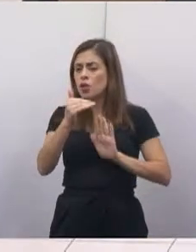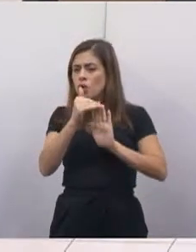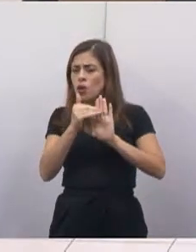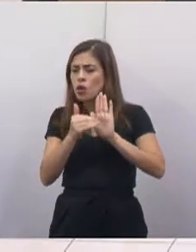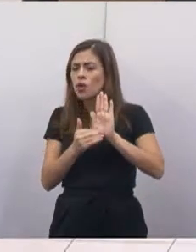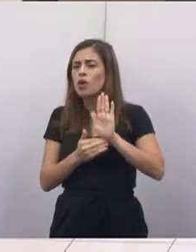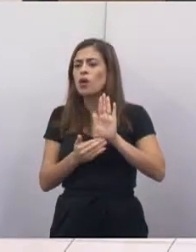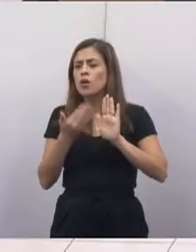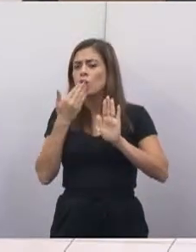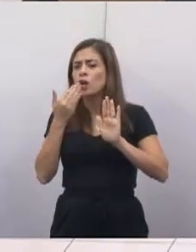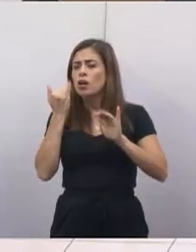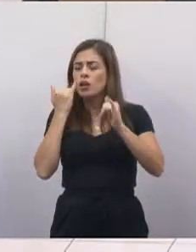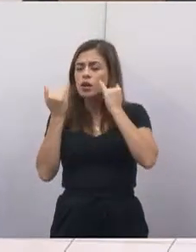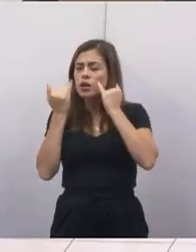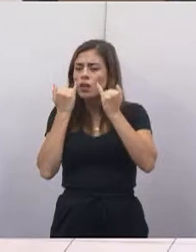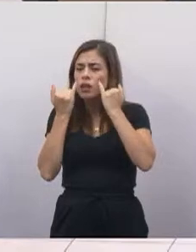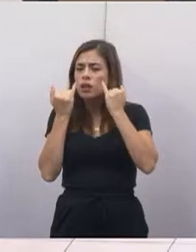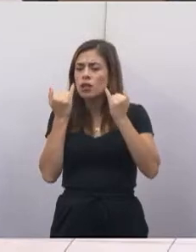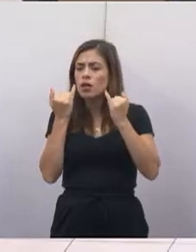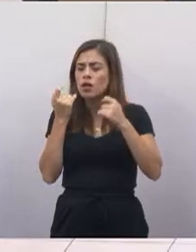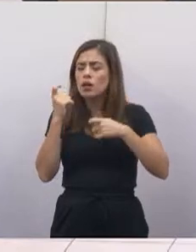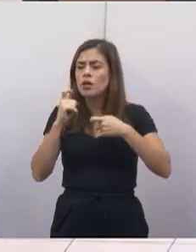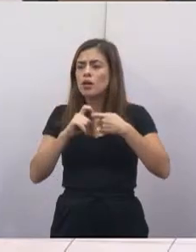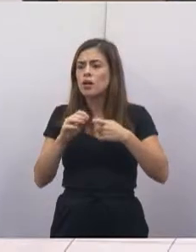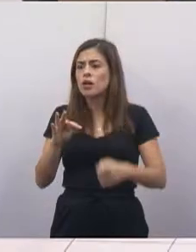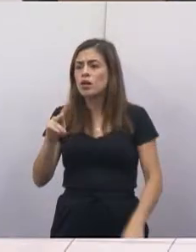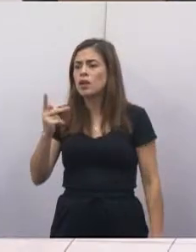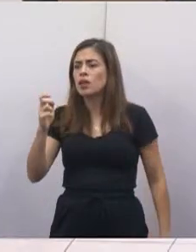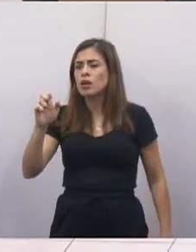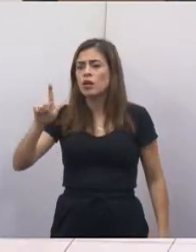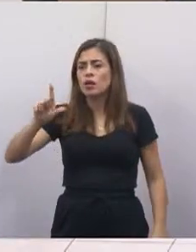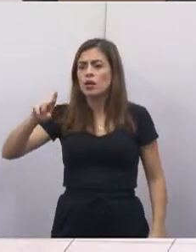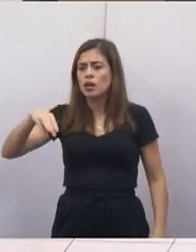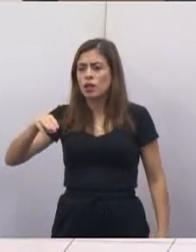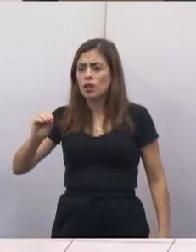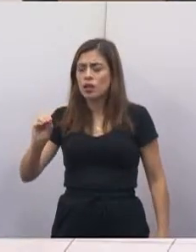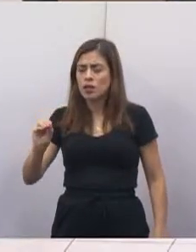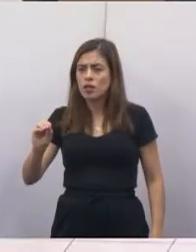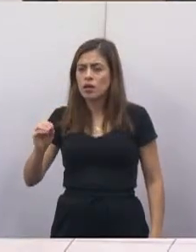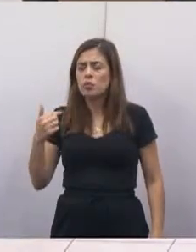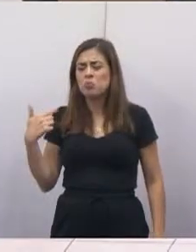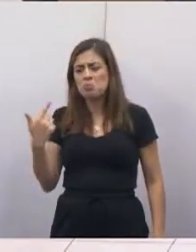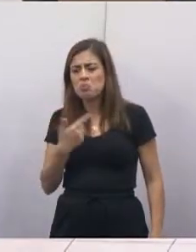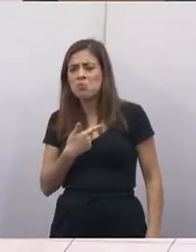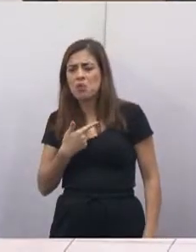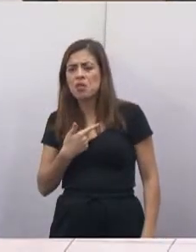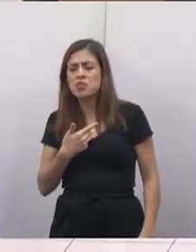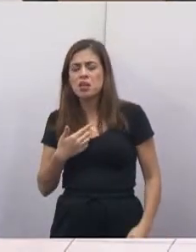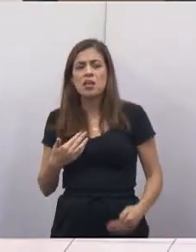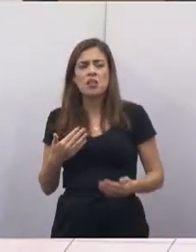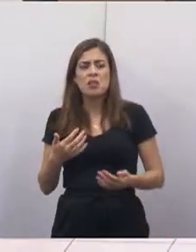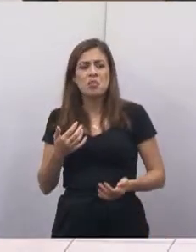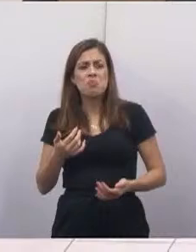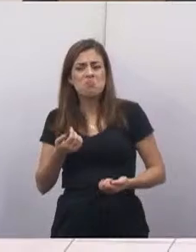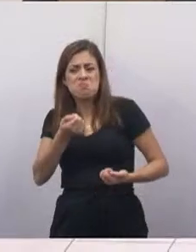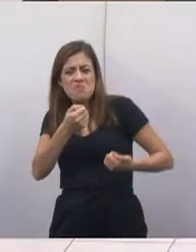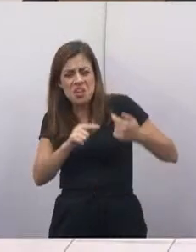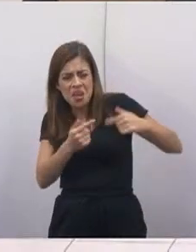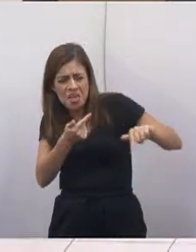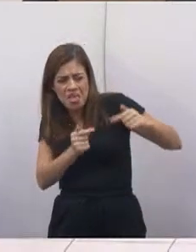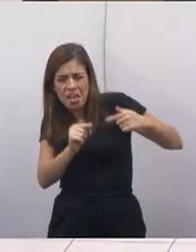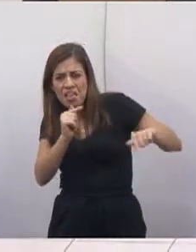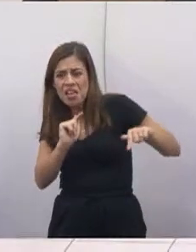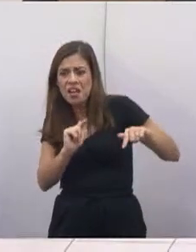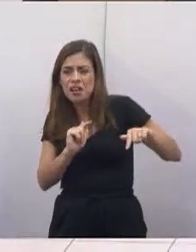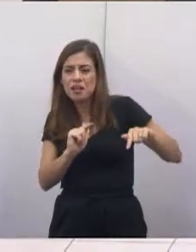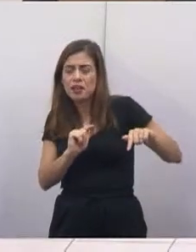pedido de informação do Dr. Telmo. Eu discordo quando o senhor fala que a gente está aqui para colocar incêndio em situações. Eu acho